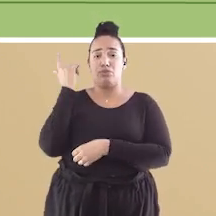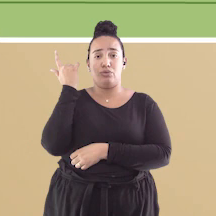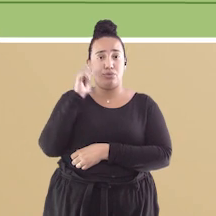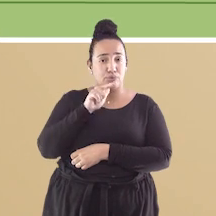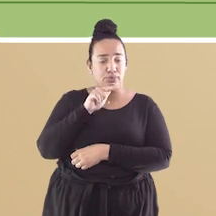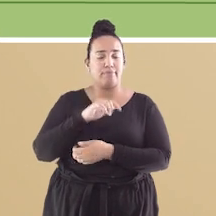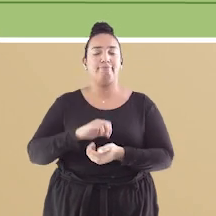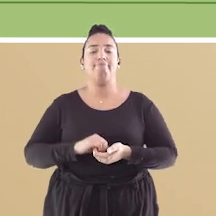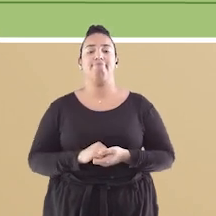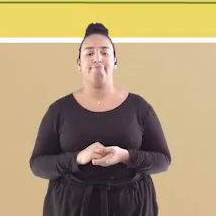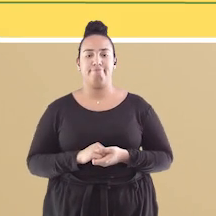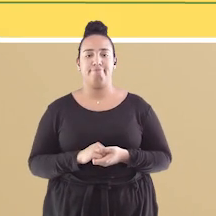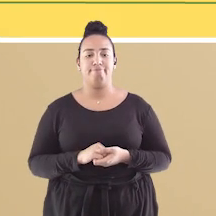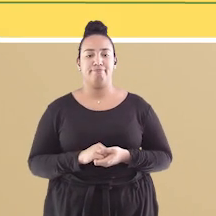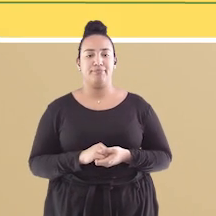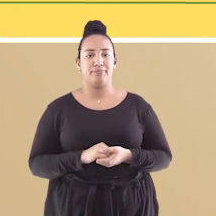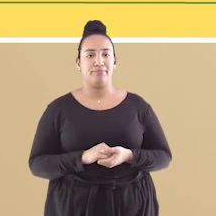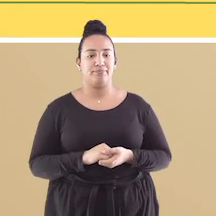nas cidades.